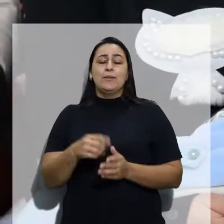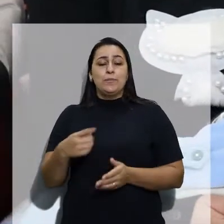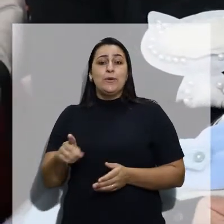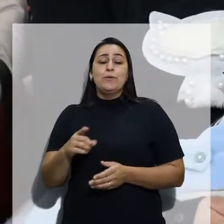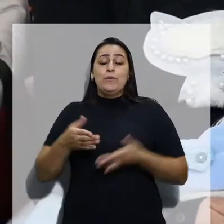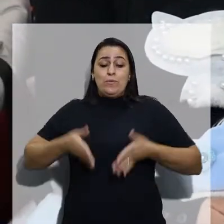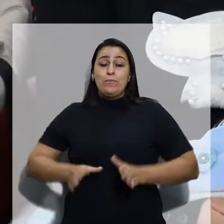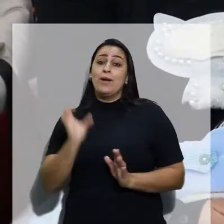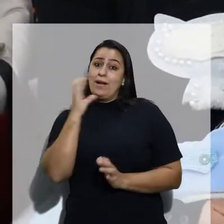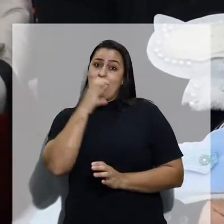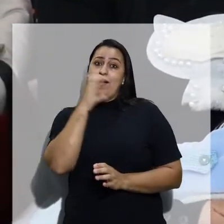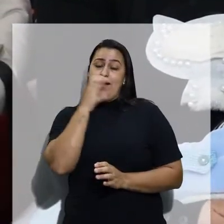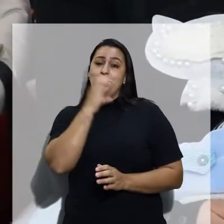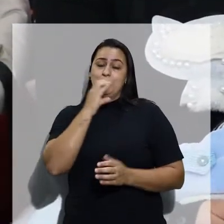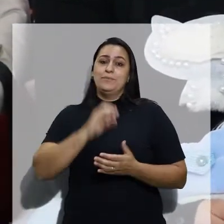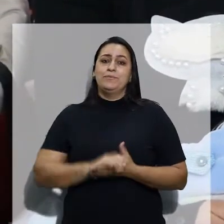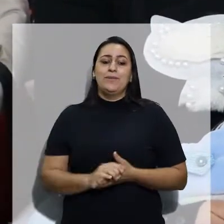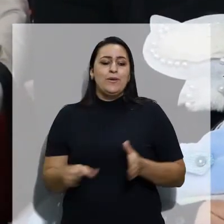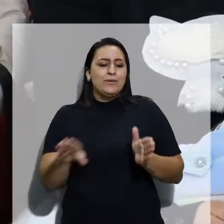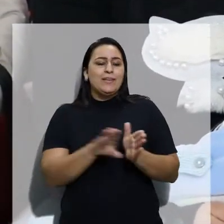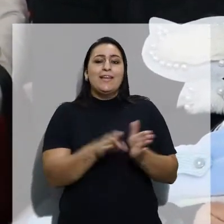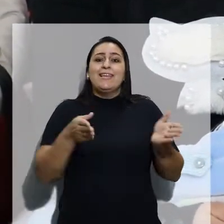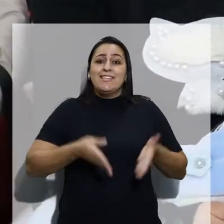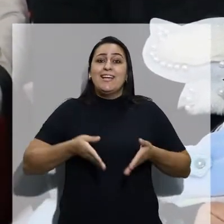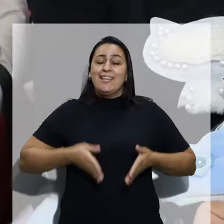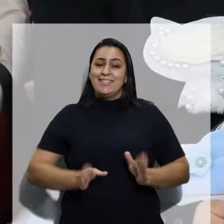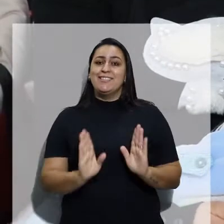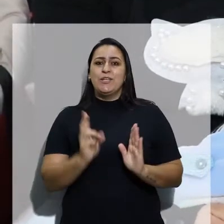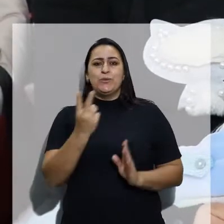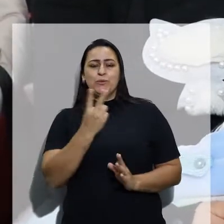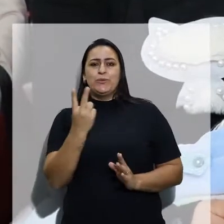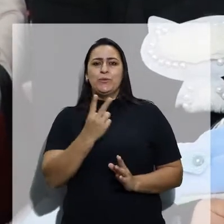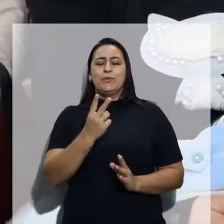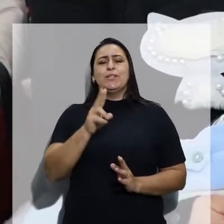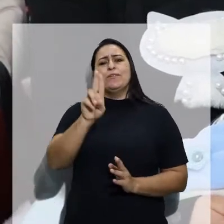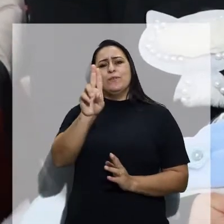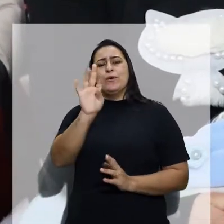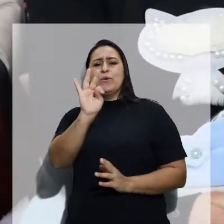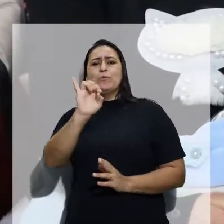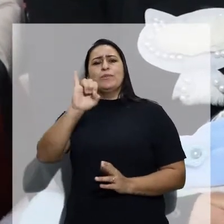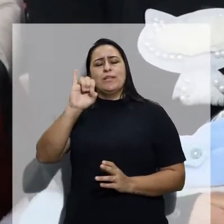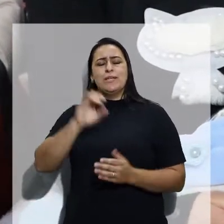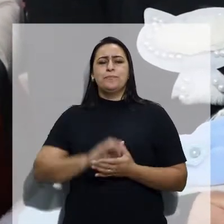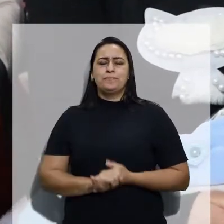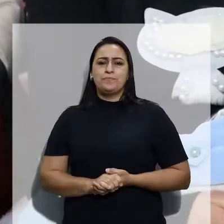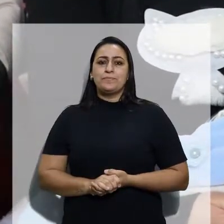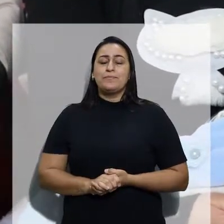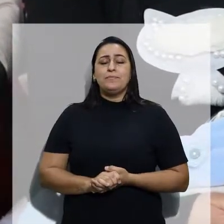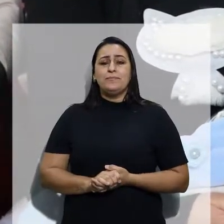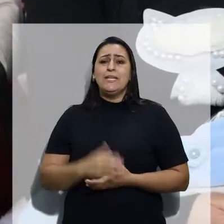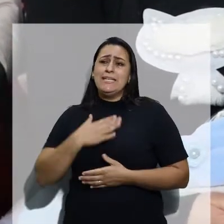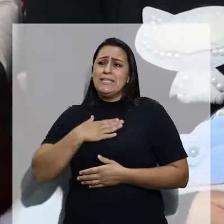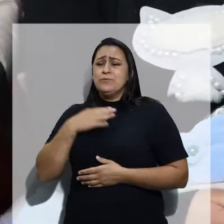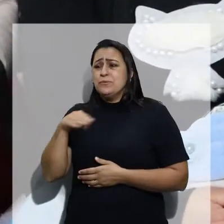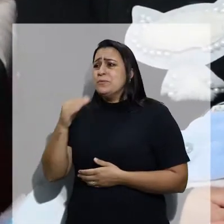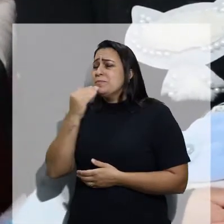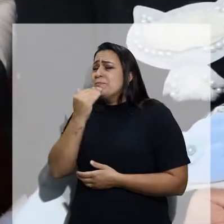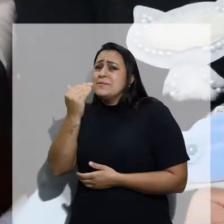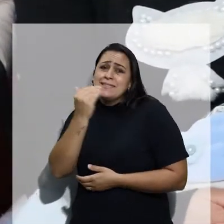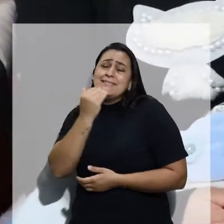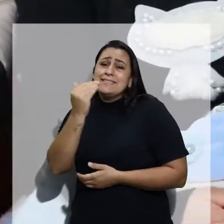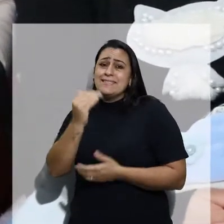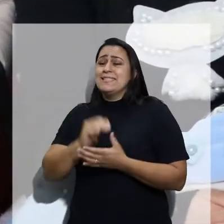um parto às pressas, né, aí eu cheguei lá, já tinha nascido e os bebês estavam na UTI. E